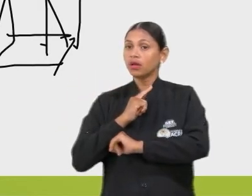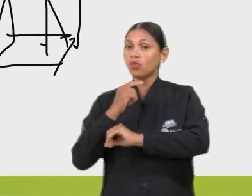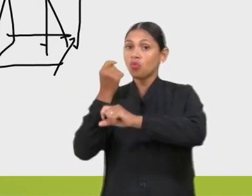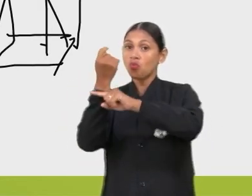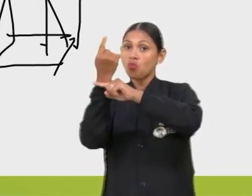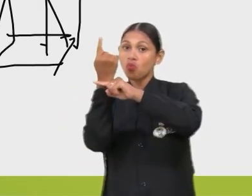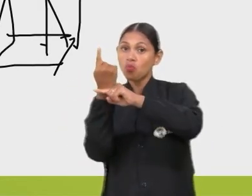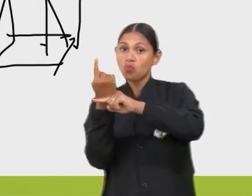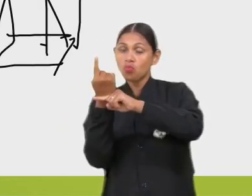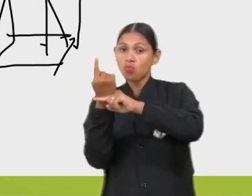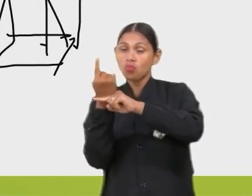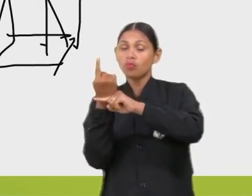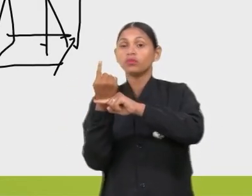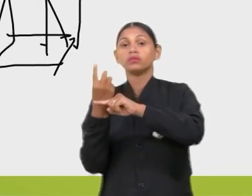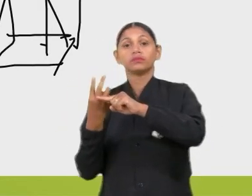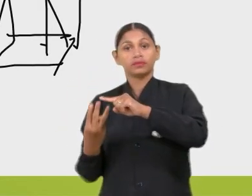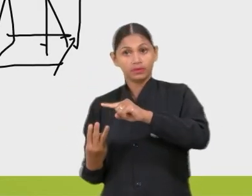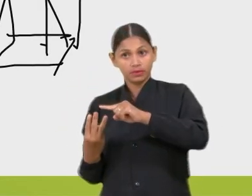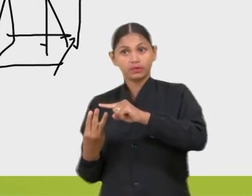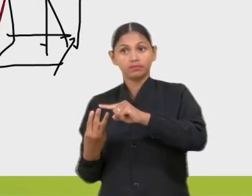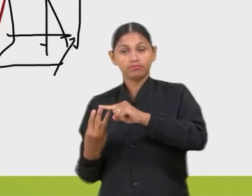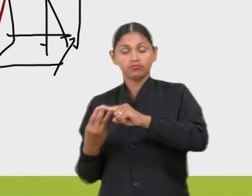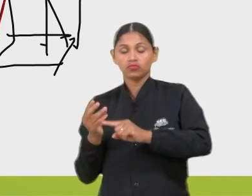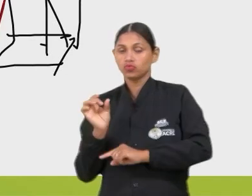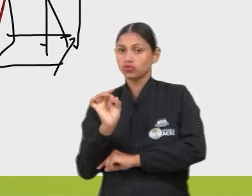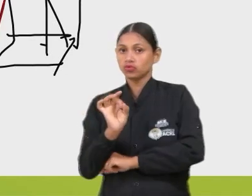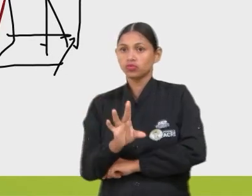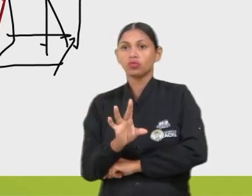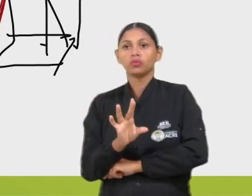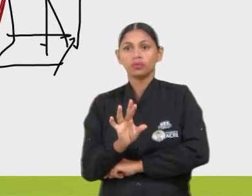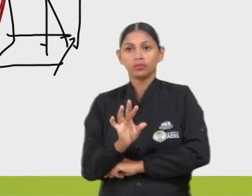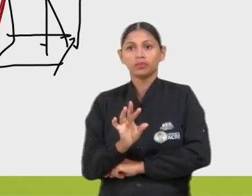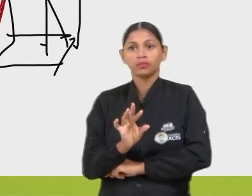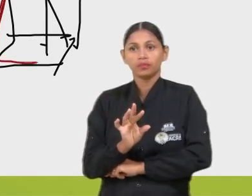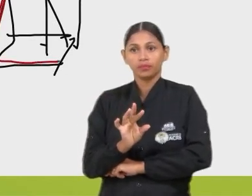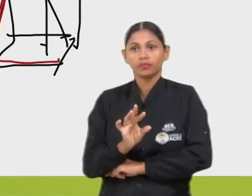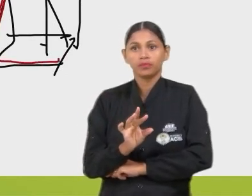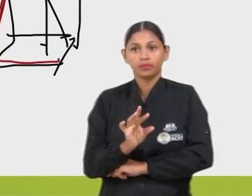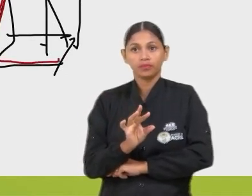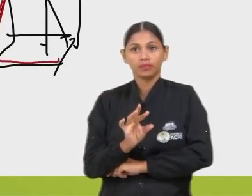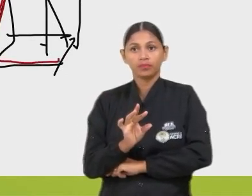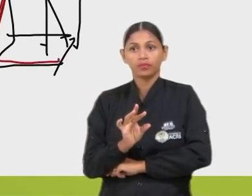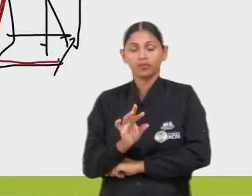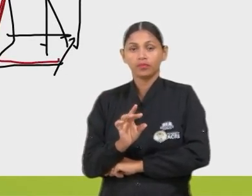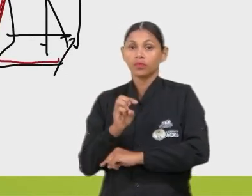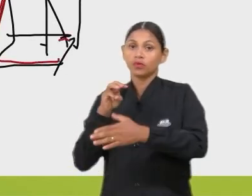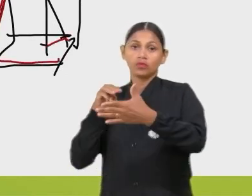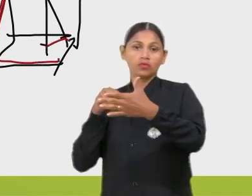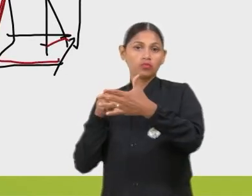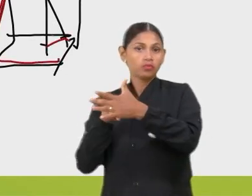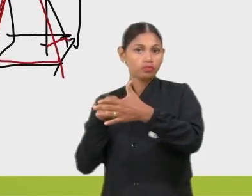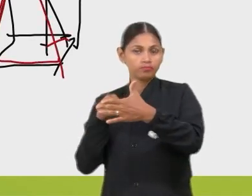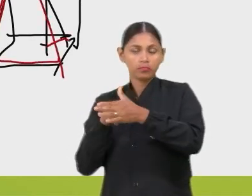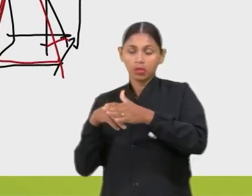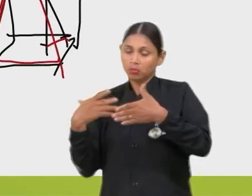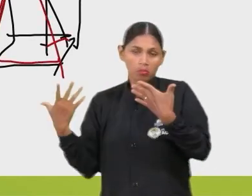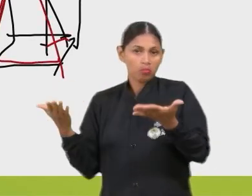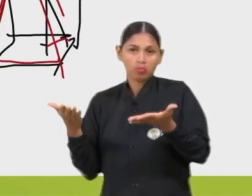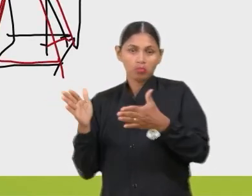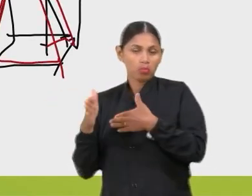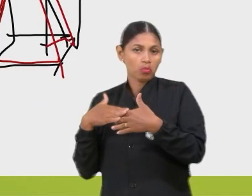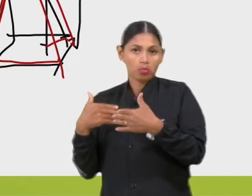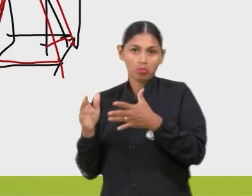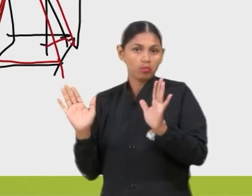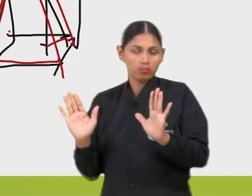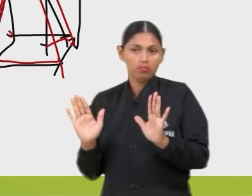tem um terço, apenas um terço, de um prisma qualquer, tá bom? Então, quando você pensar